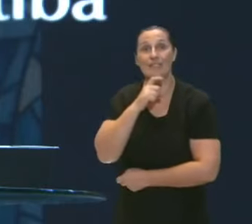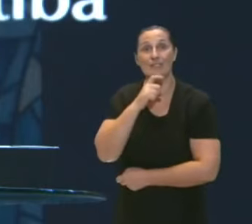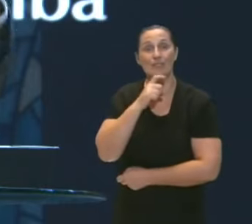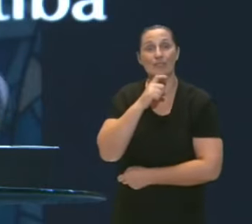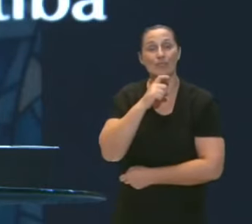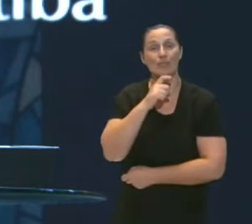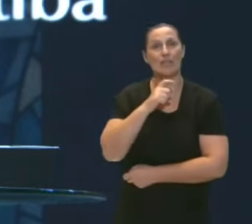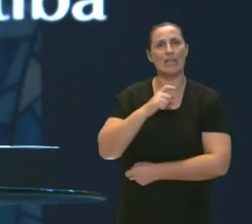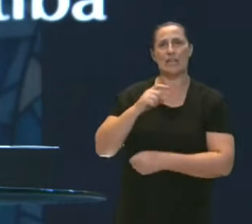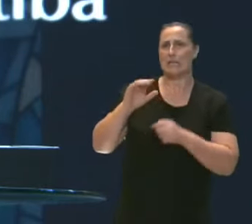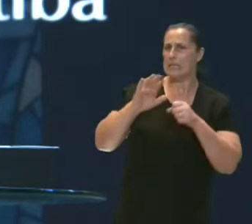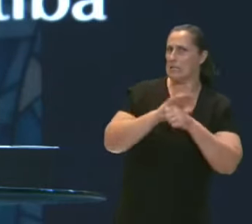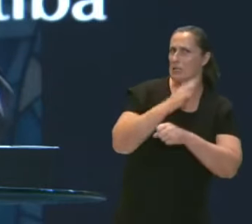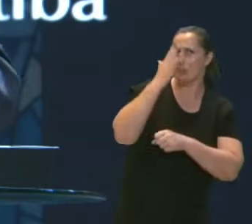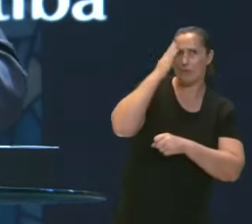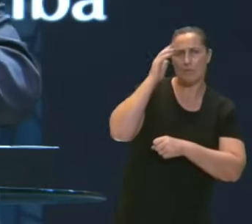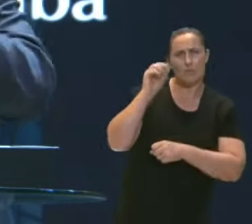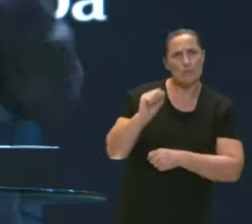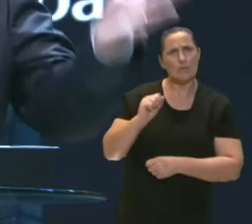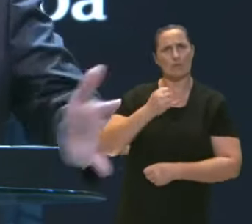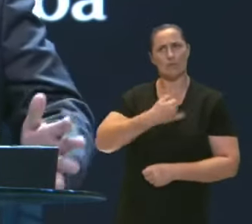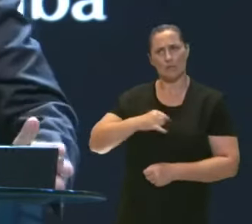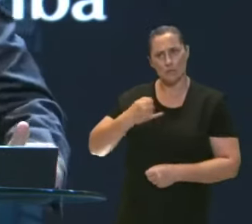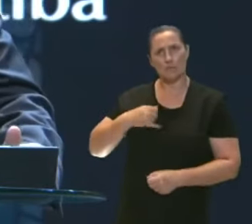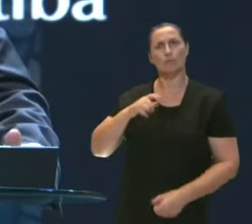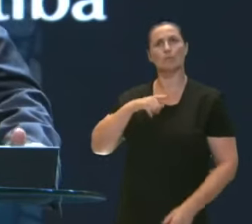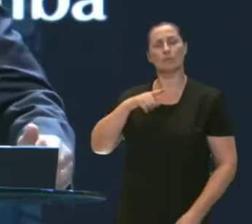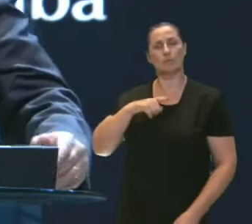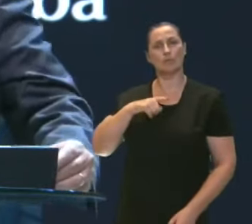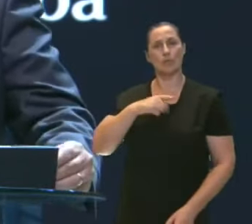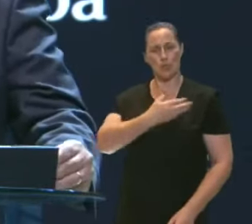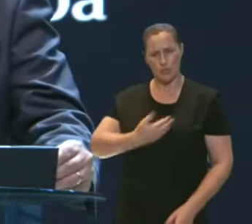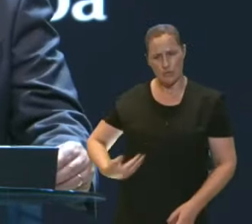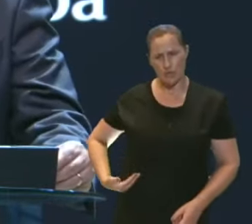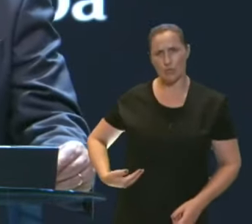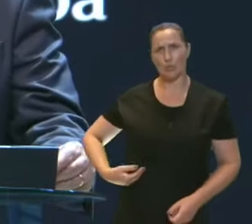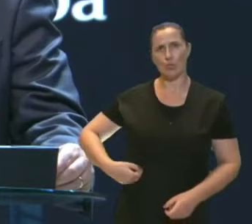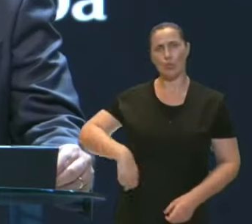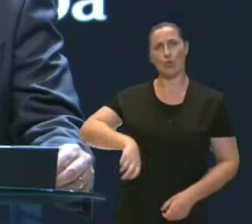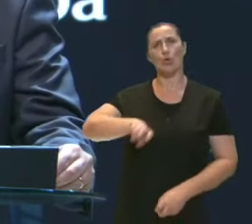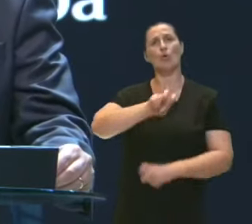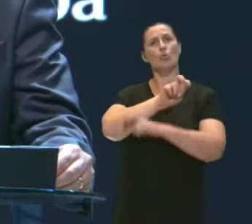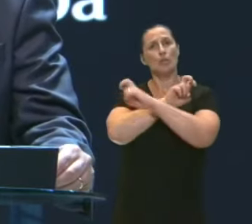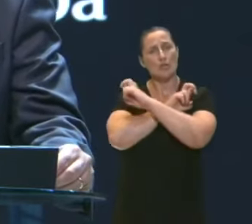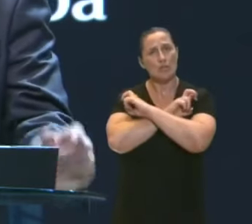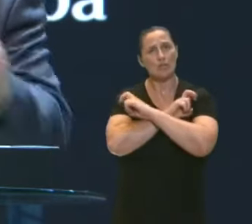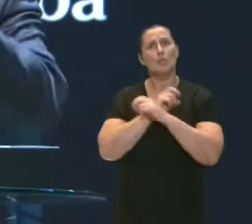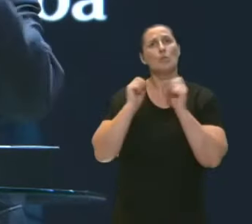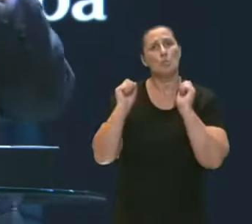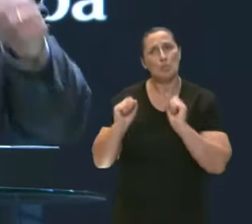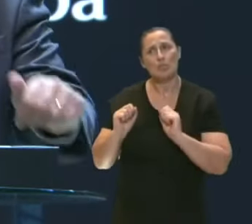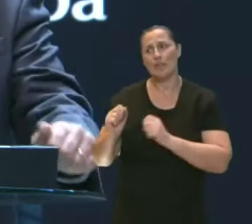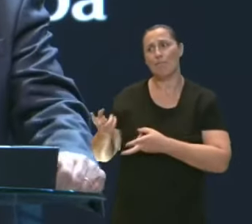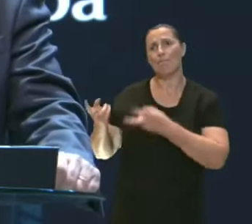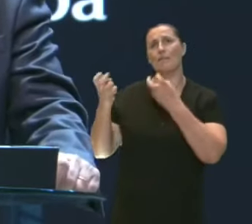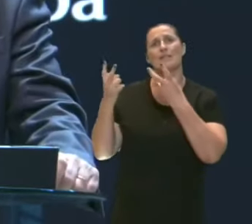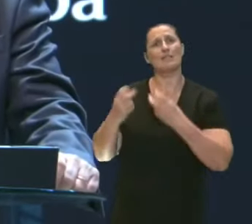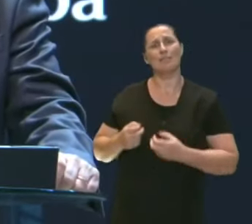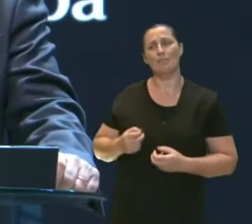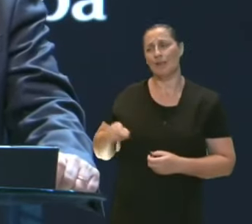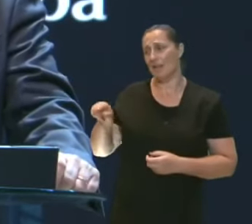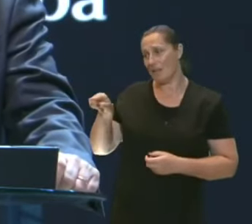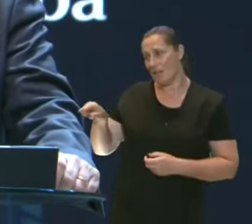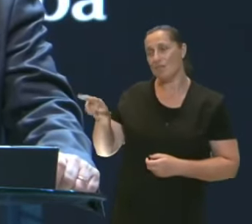sabedoria, dada pelo próprio Deus, governando a terra inteira do Egito. Ele podia perceber quando os irmãos estavam mentindo. A gente em casa percebe